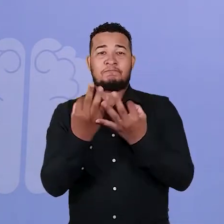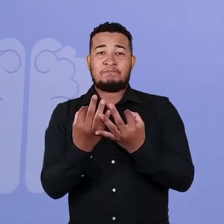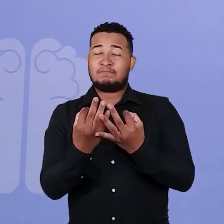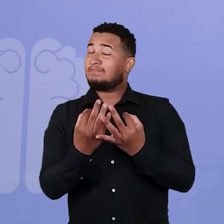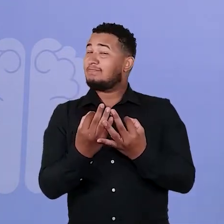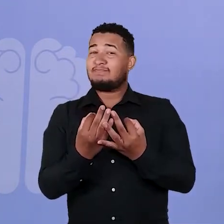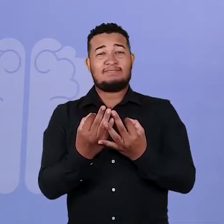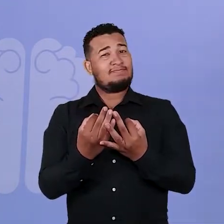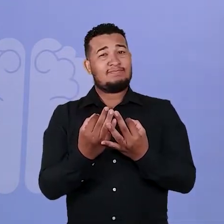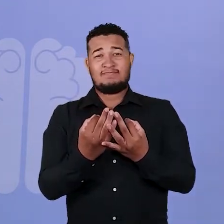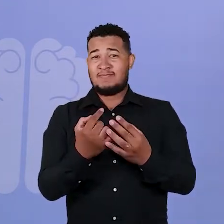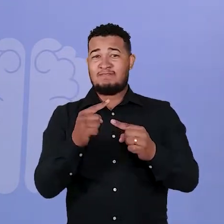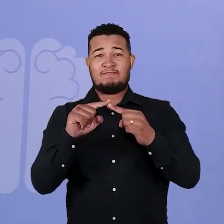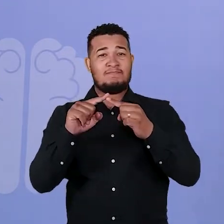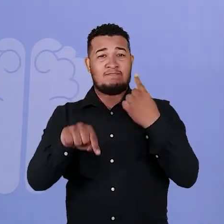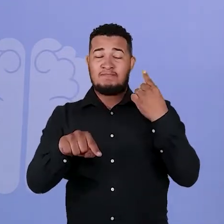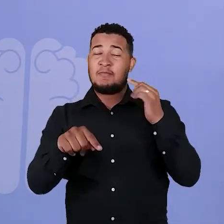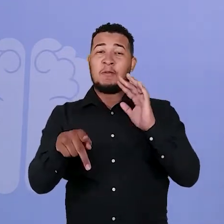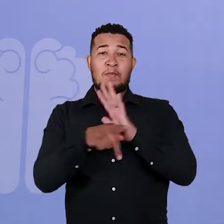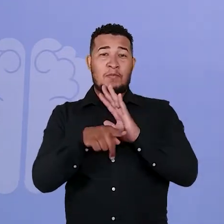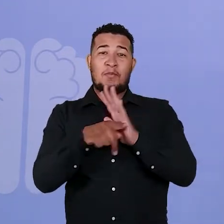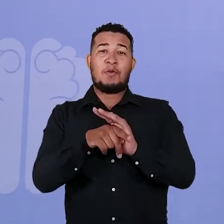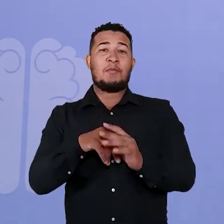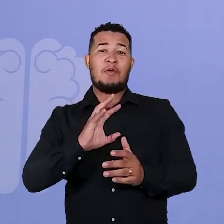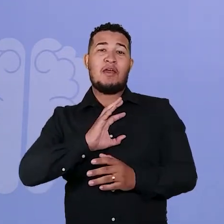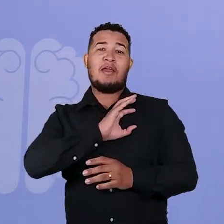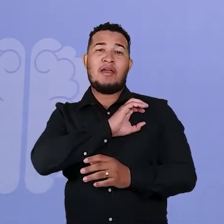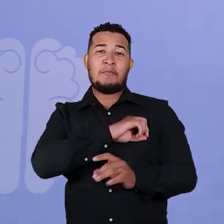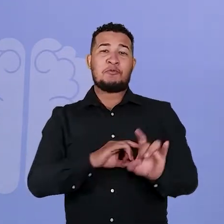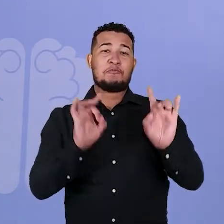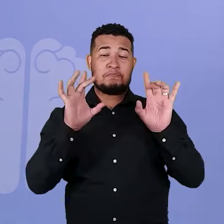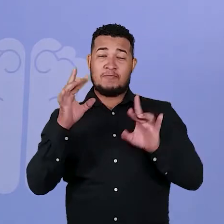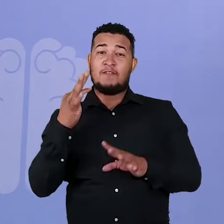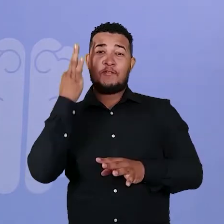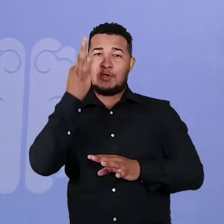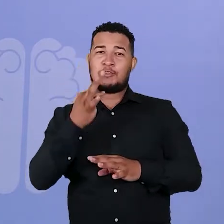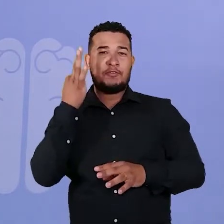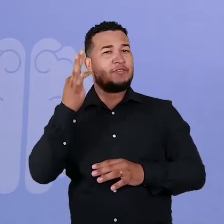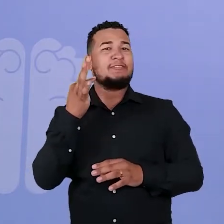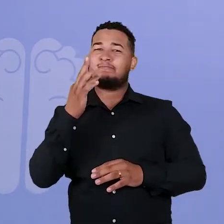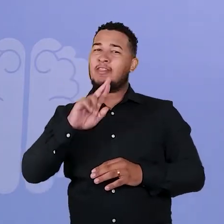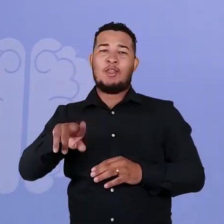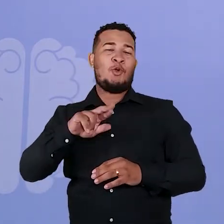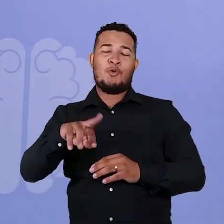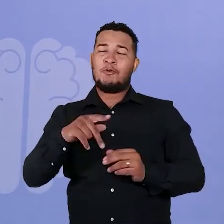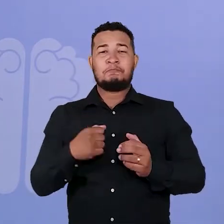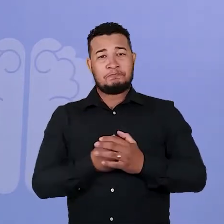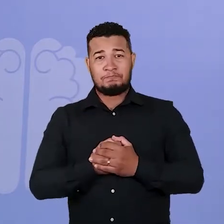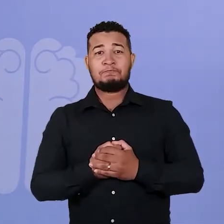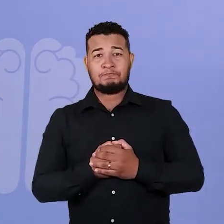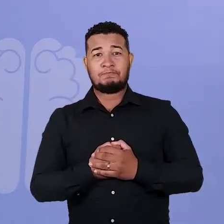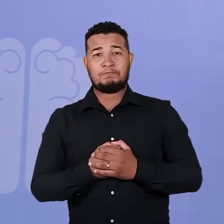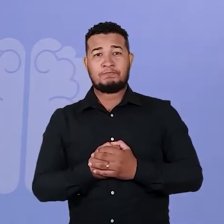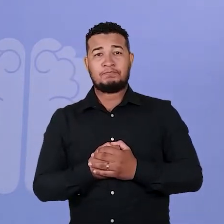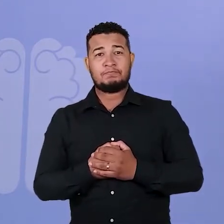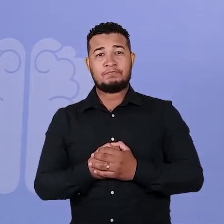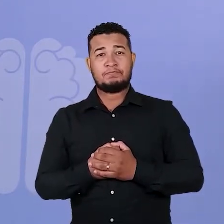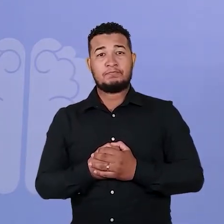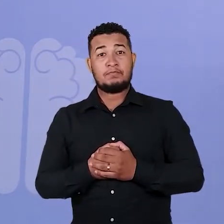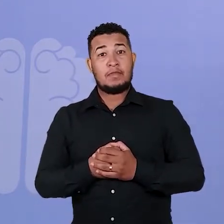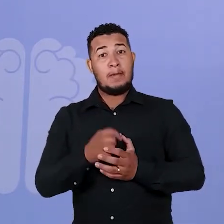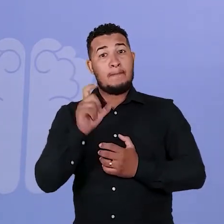filial. Também não é a experiência de amor que faz parte da